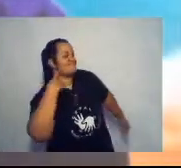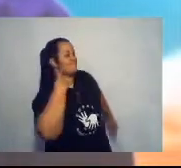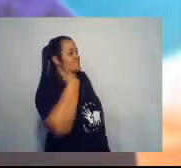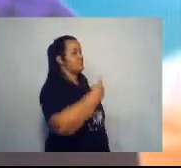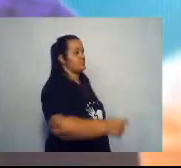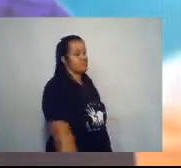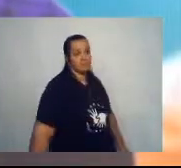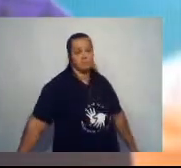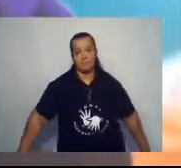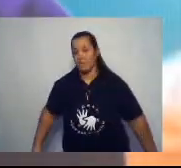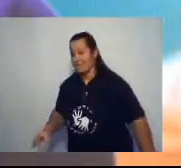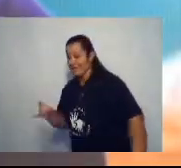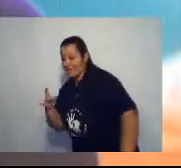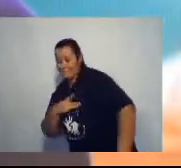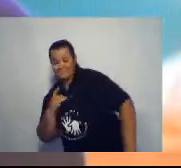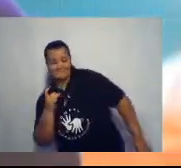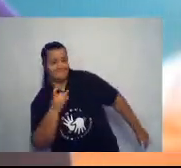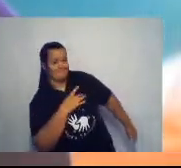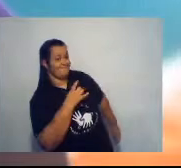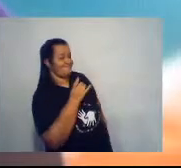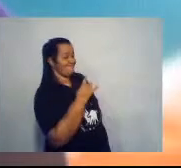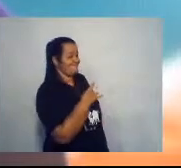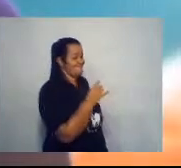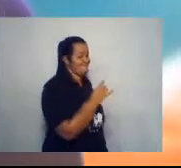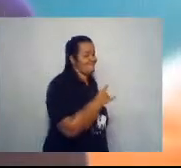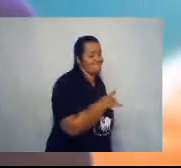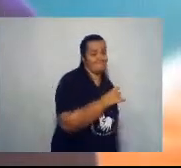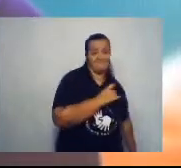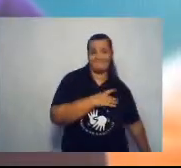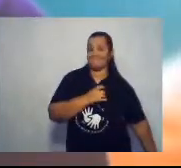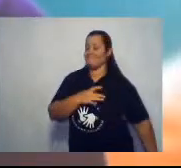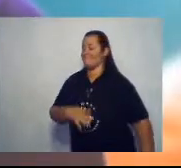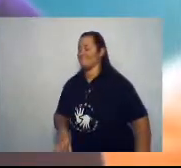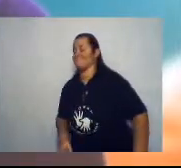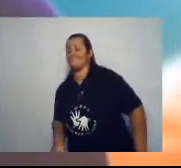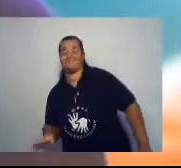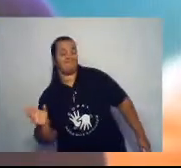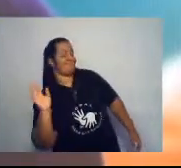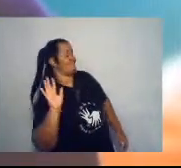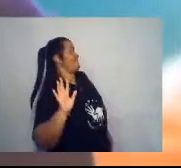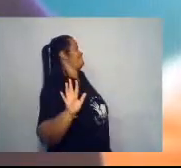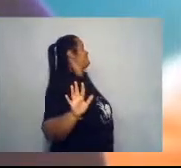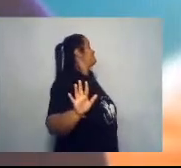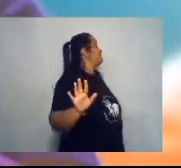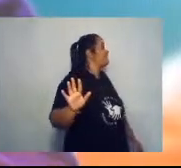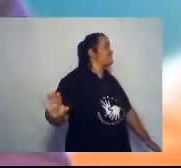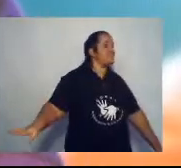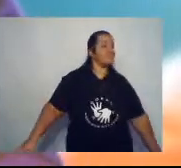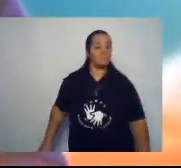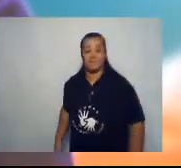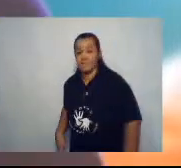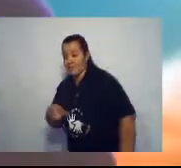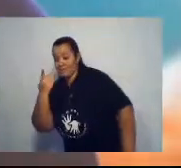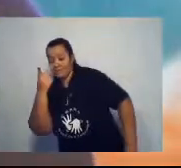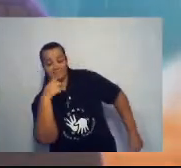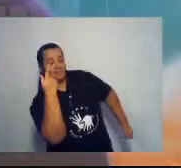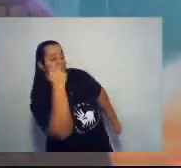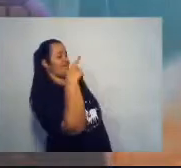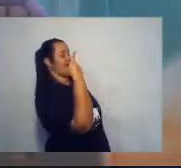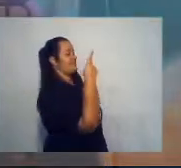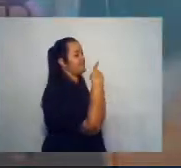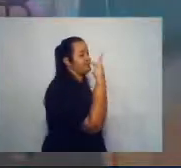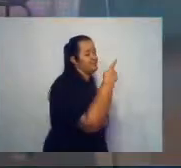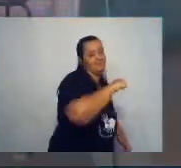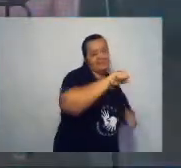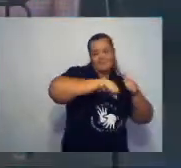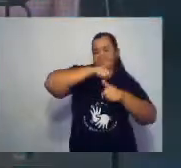minhas camisas, dá até medo de olhar quando ela tá naqueles dias. É